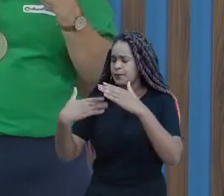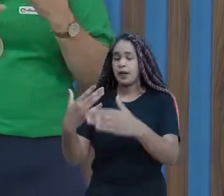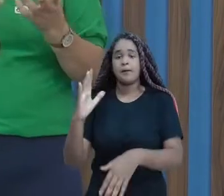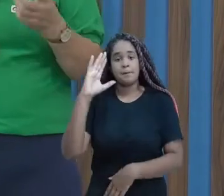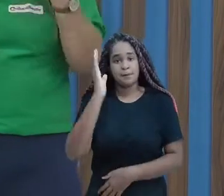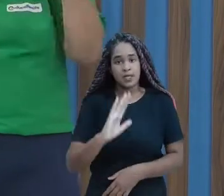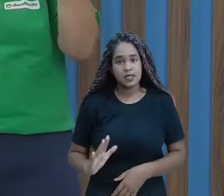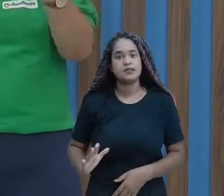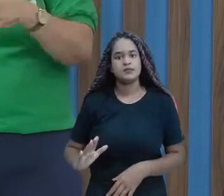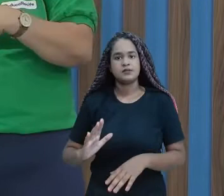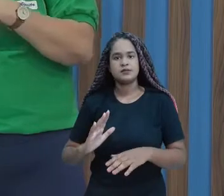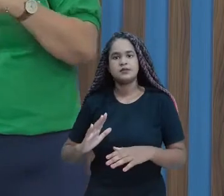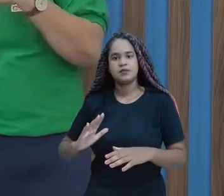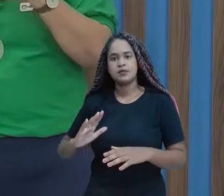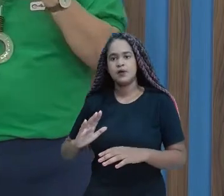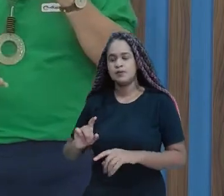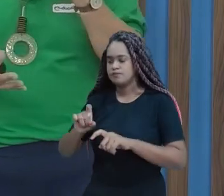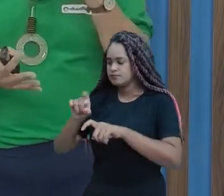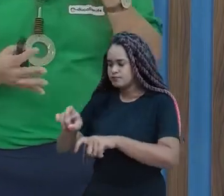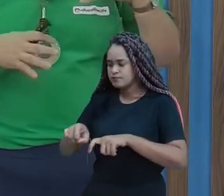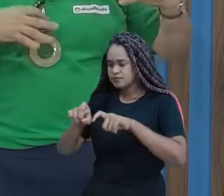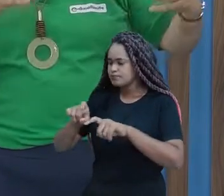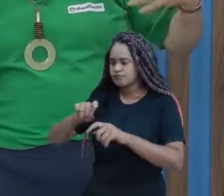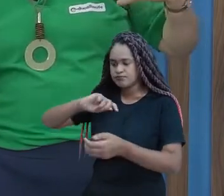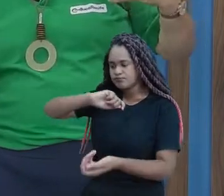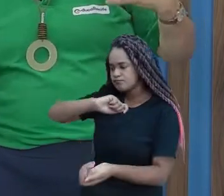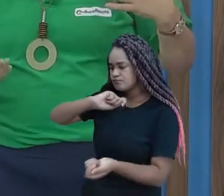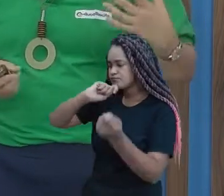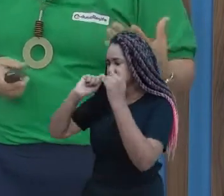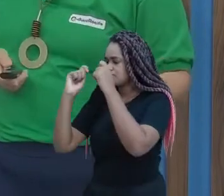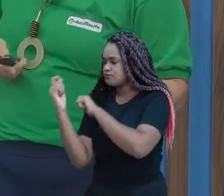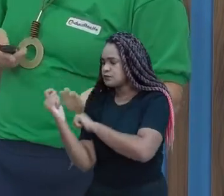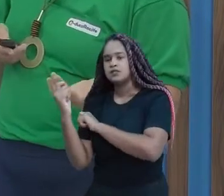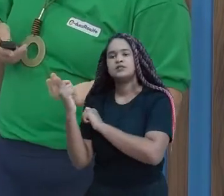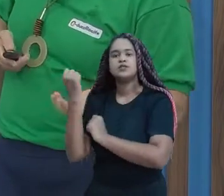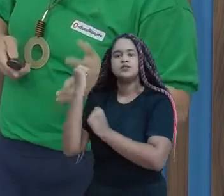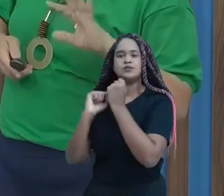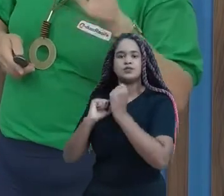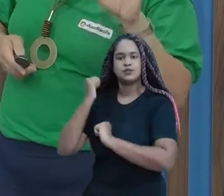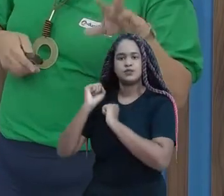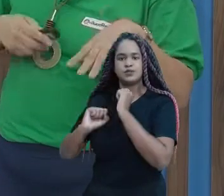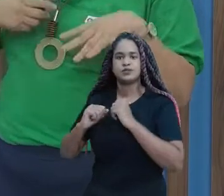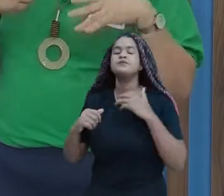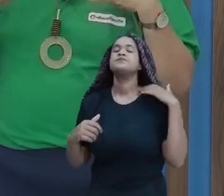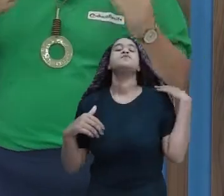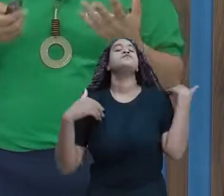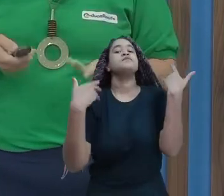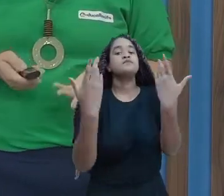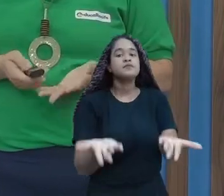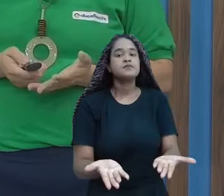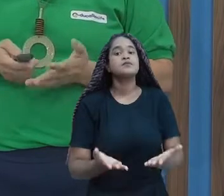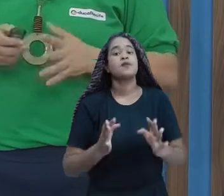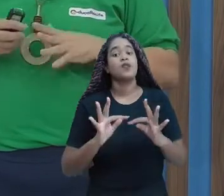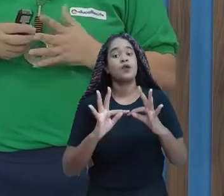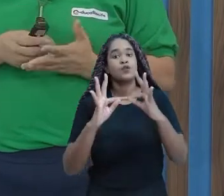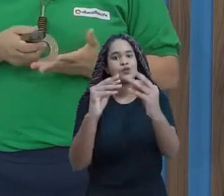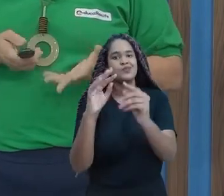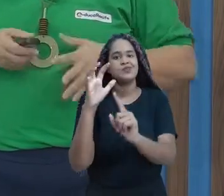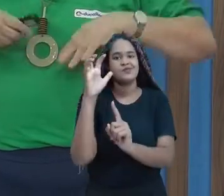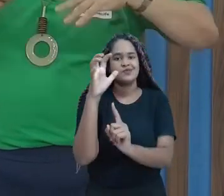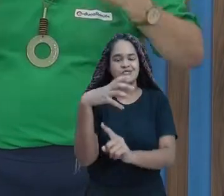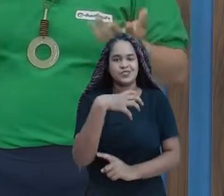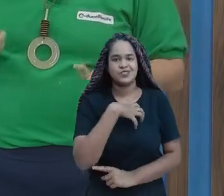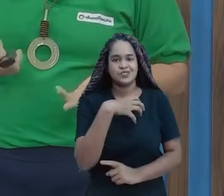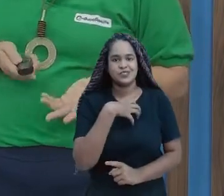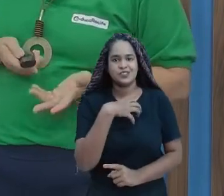Brasil estava saindo daquele processo de ser mais agrícola, se urbanizando mais. Então, tudo isso vai interferir na forma e